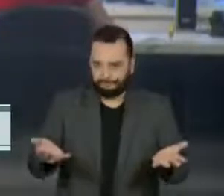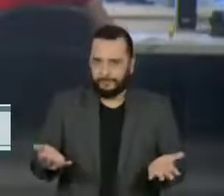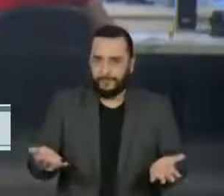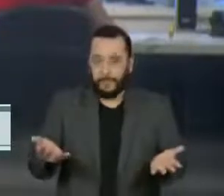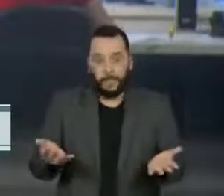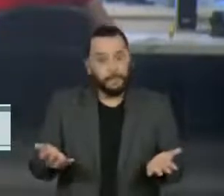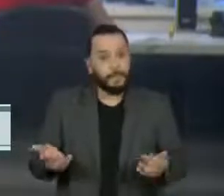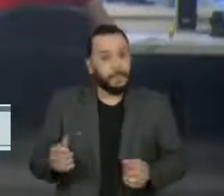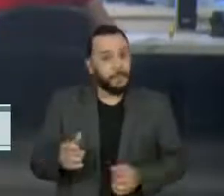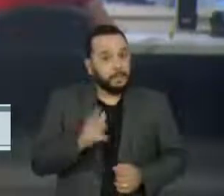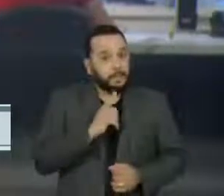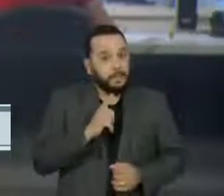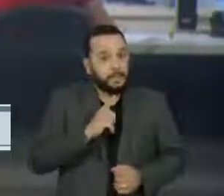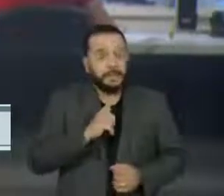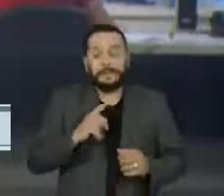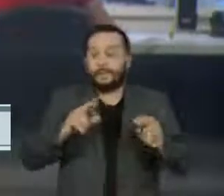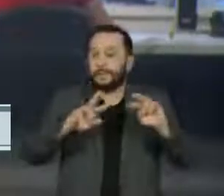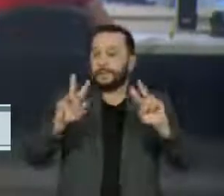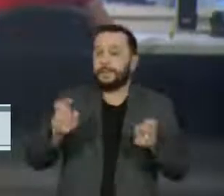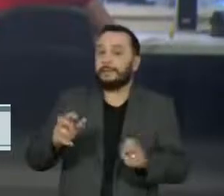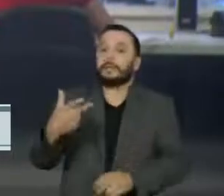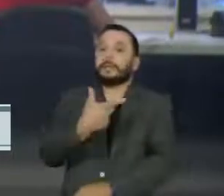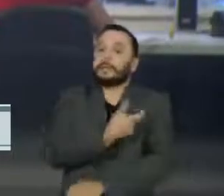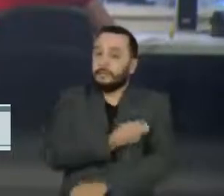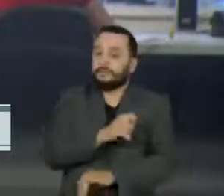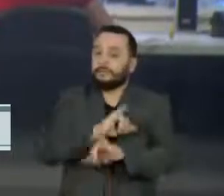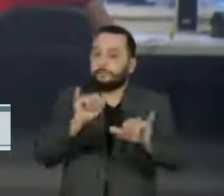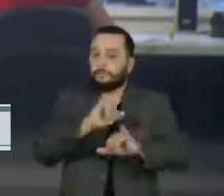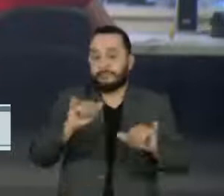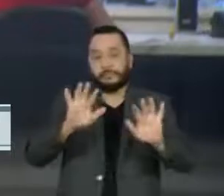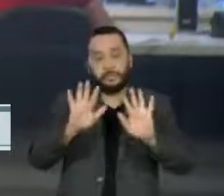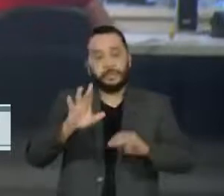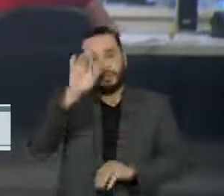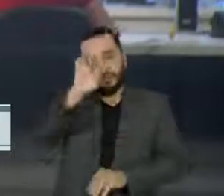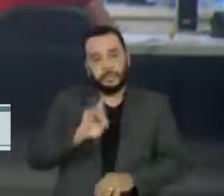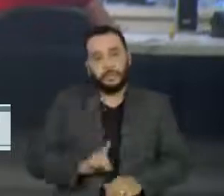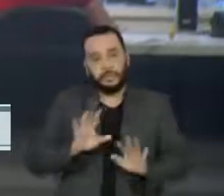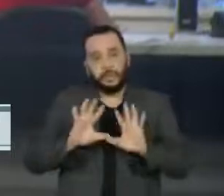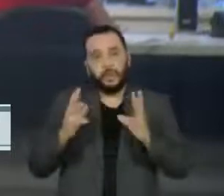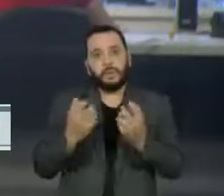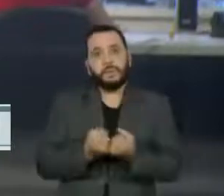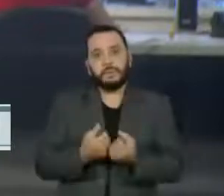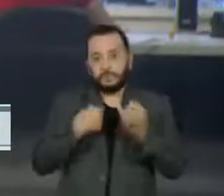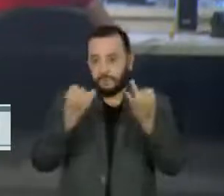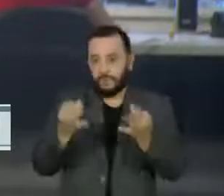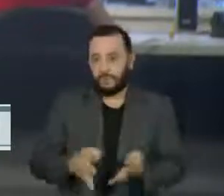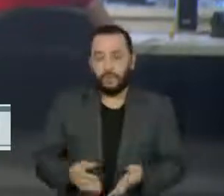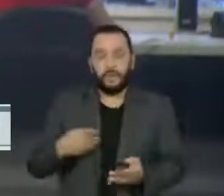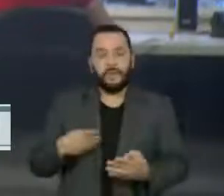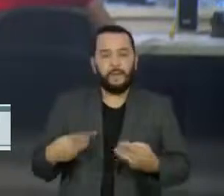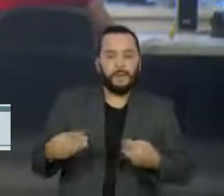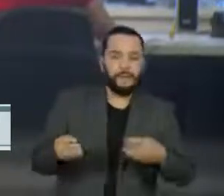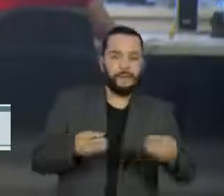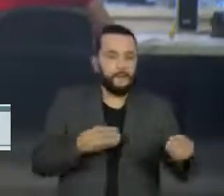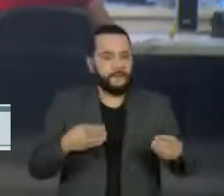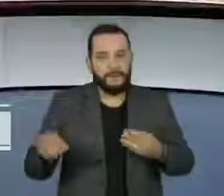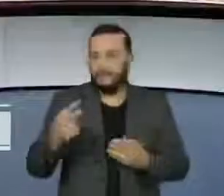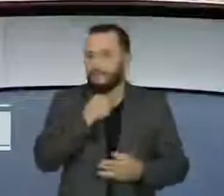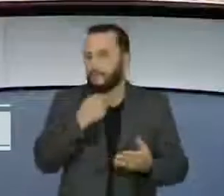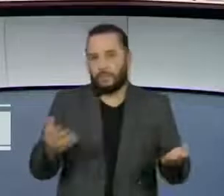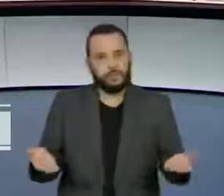Apesar das notícias sobre vacinas, o diretor da Organização Mundial de Saúde diz que não é hora de relaxar diante da